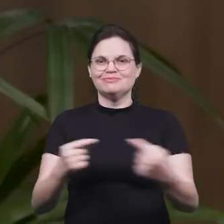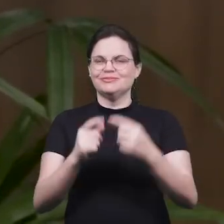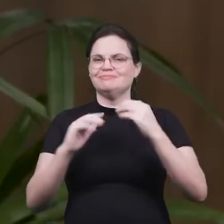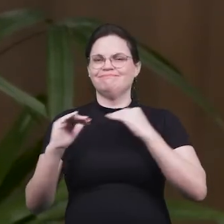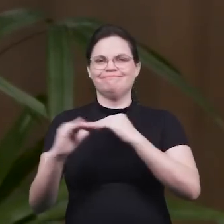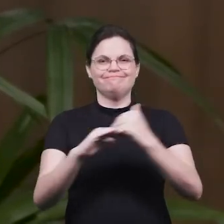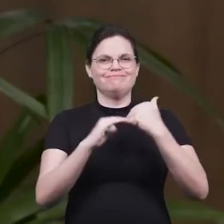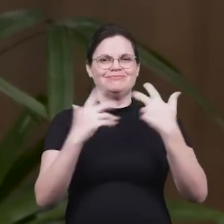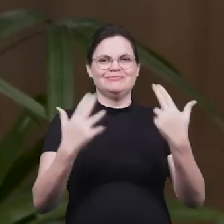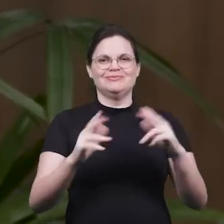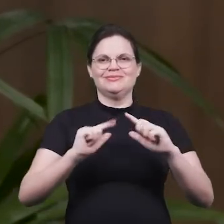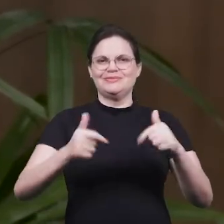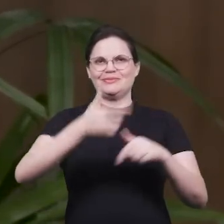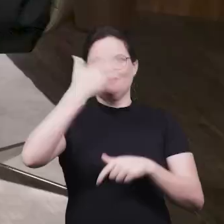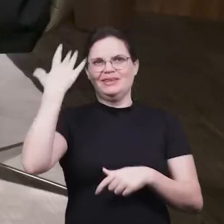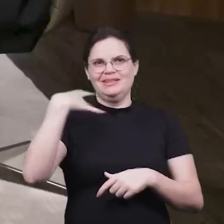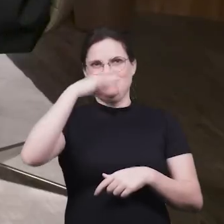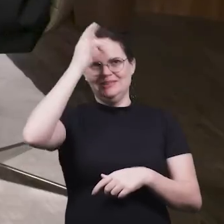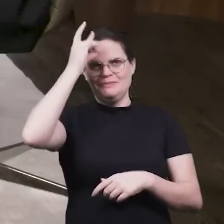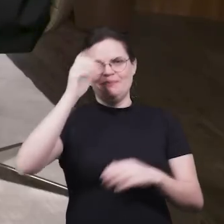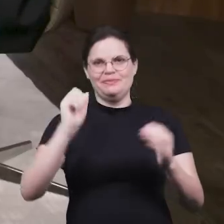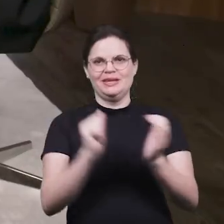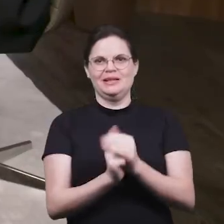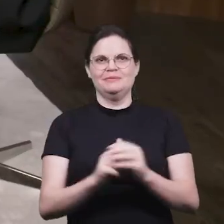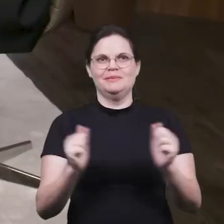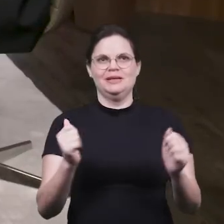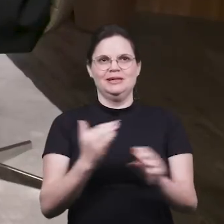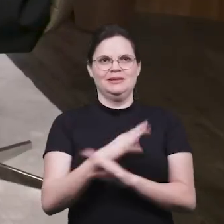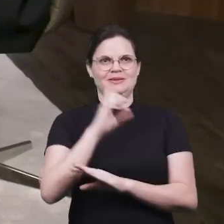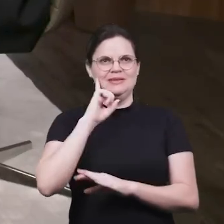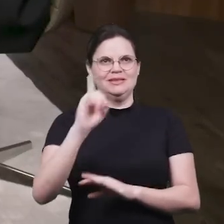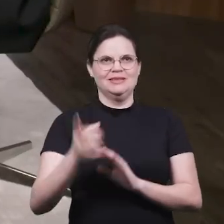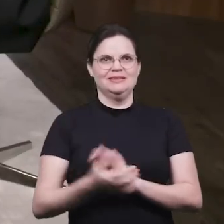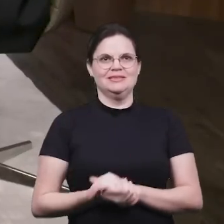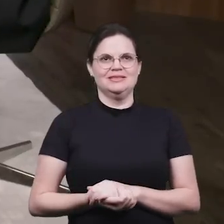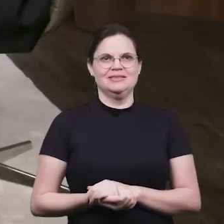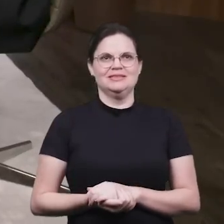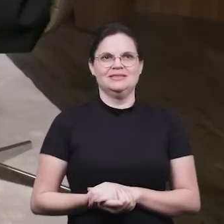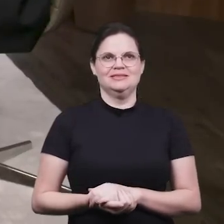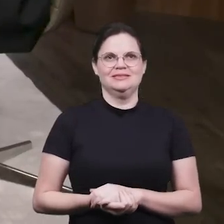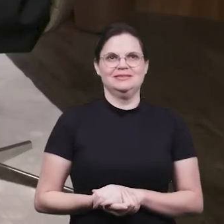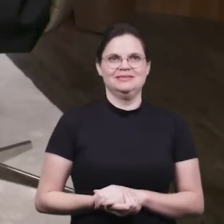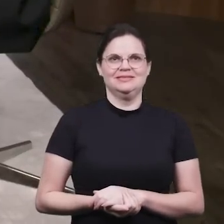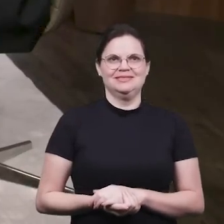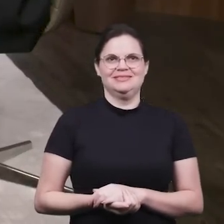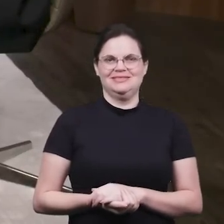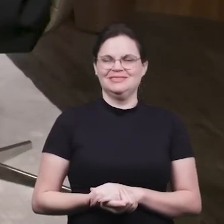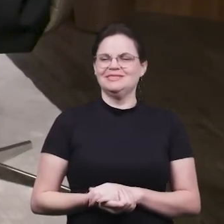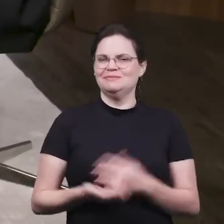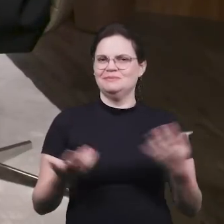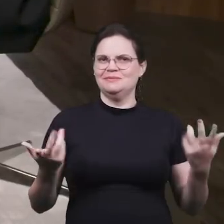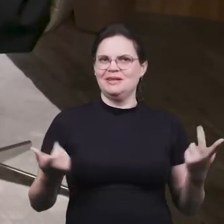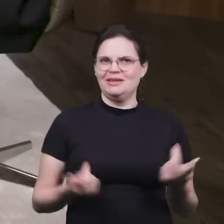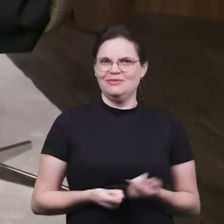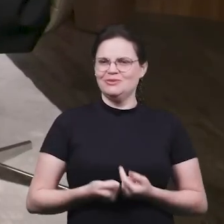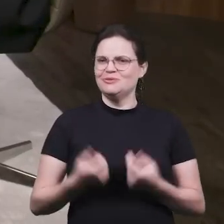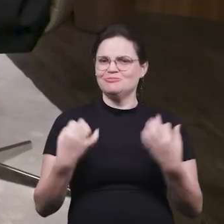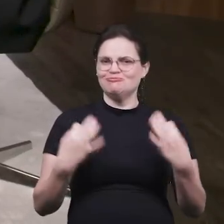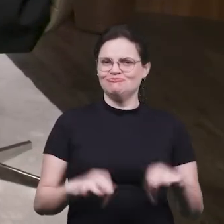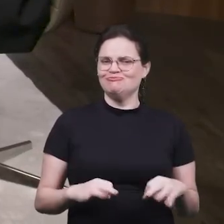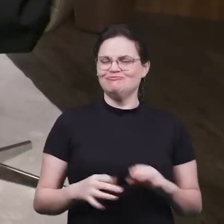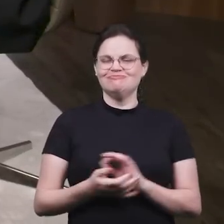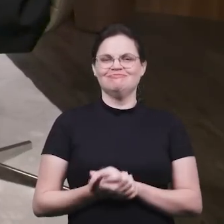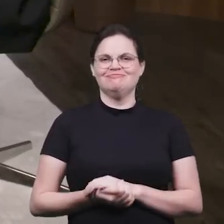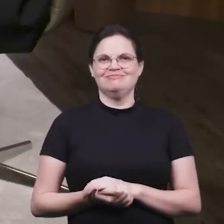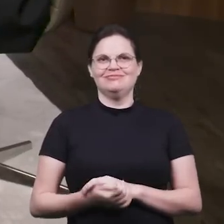trabalho. Glória a Deus. Exatamente. Glória a Deus. Queridos irmãos, como tem sido maravilhoso, né, Fernanda? E eu